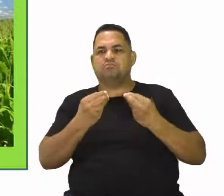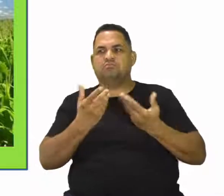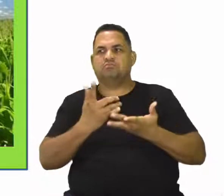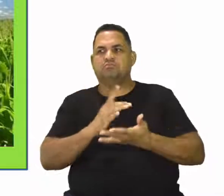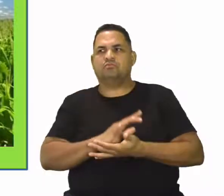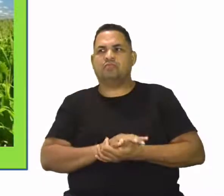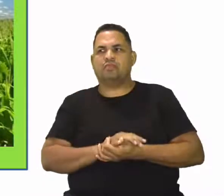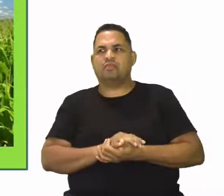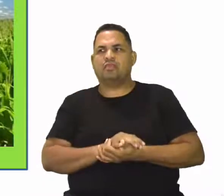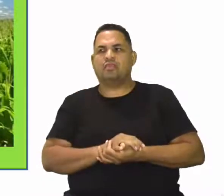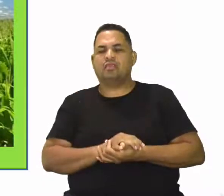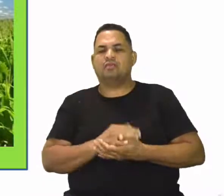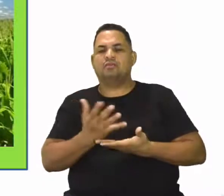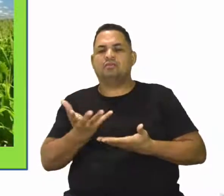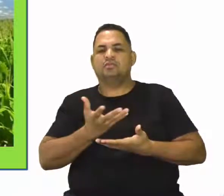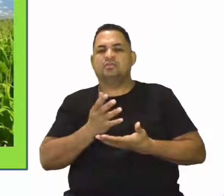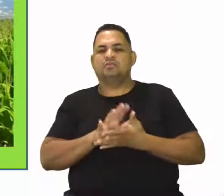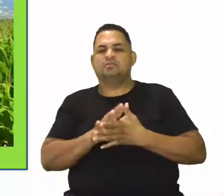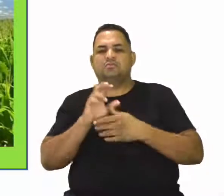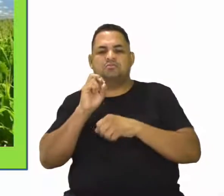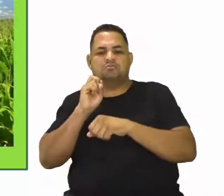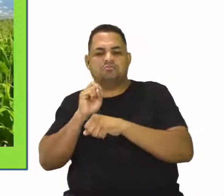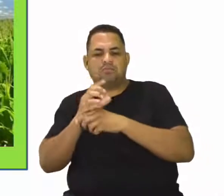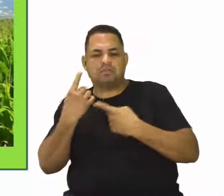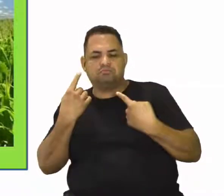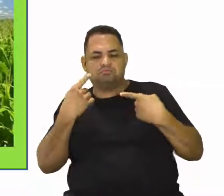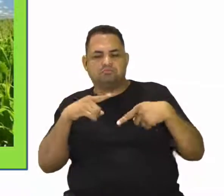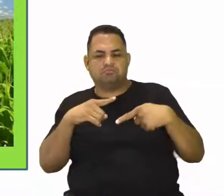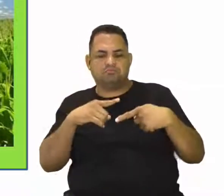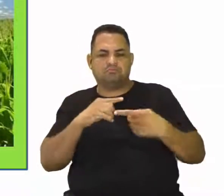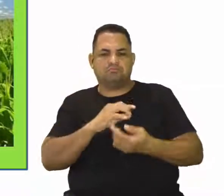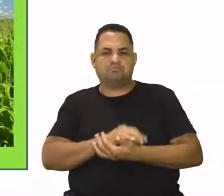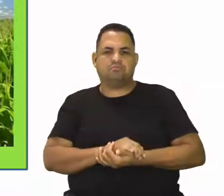lavoura. De repente, eu quero combater um